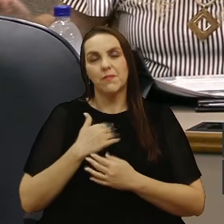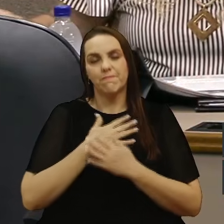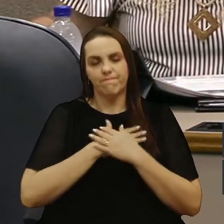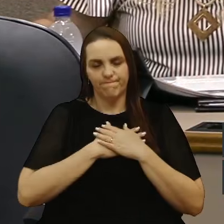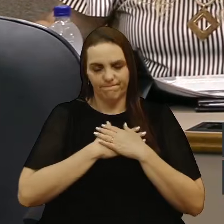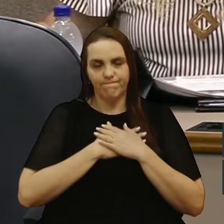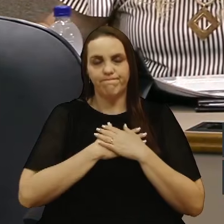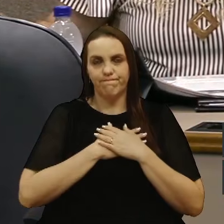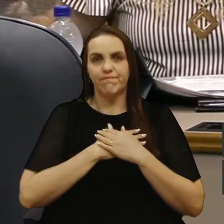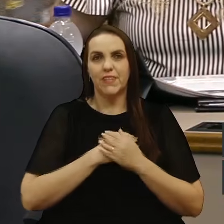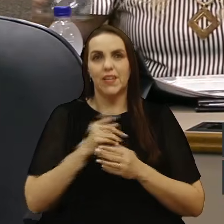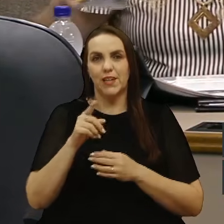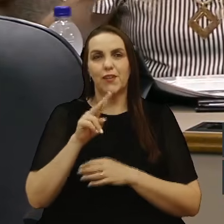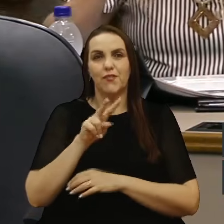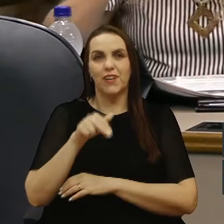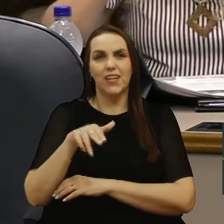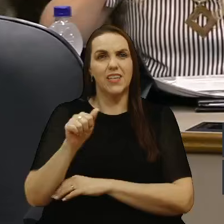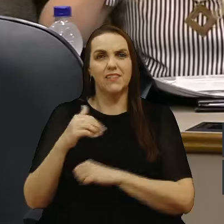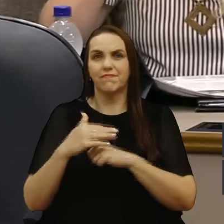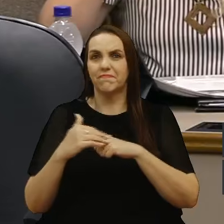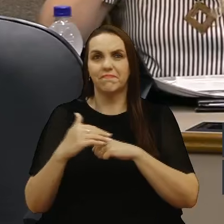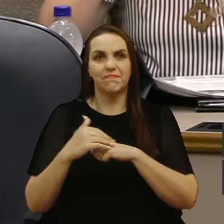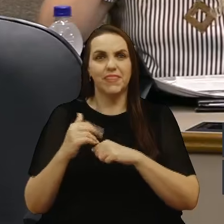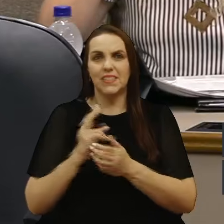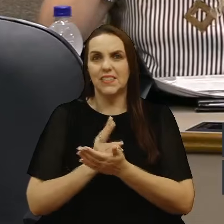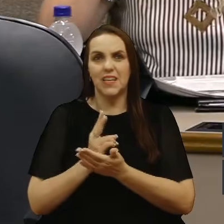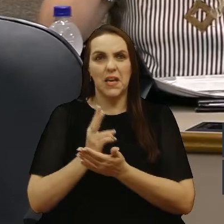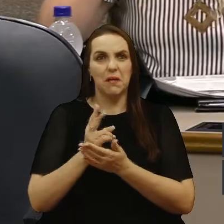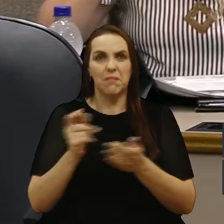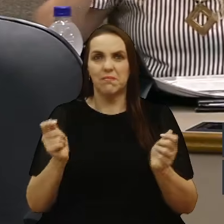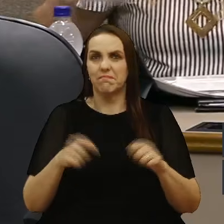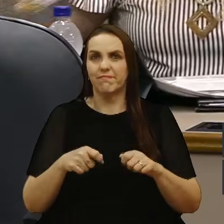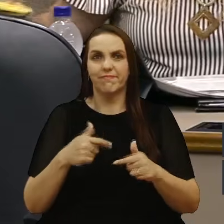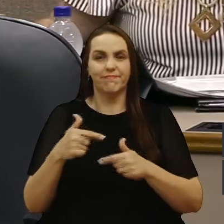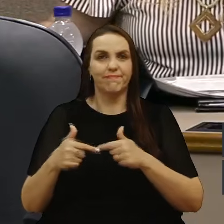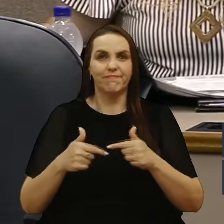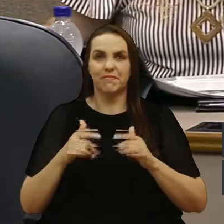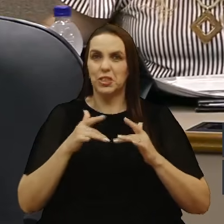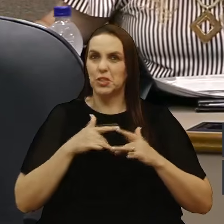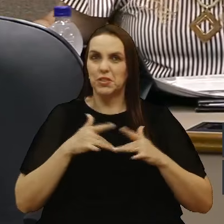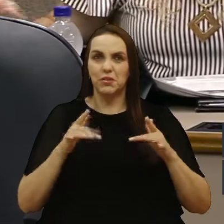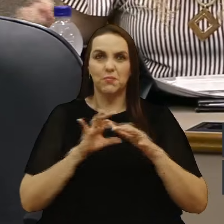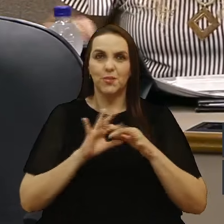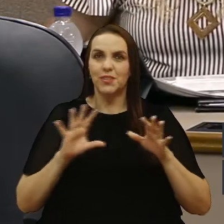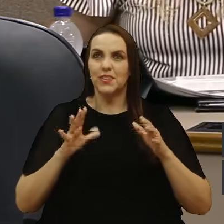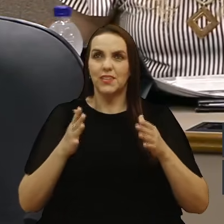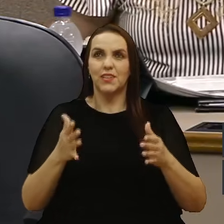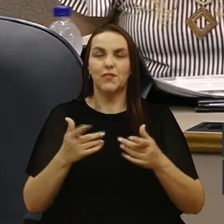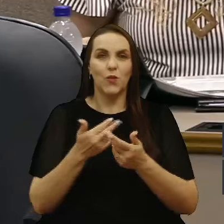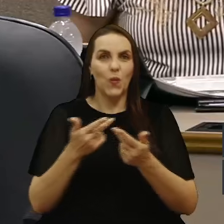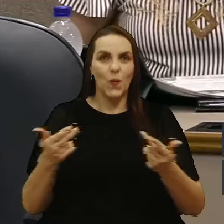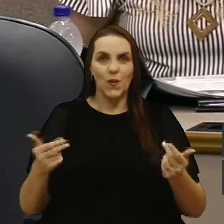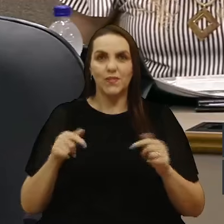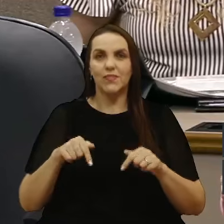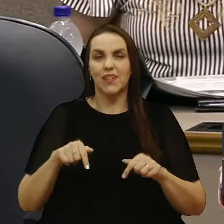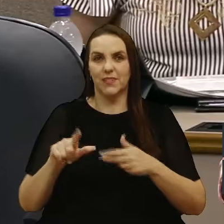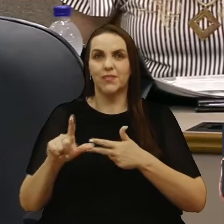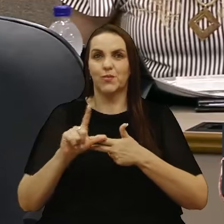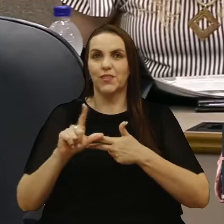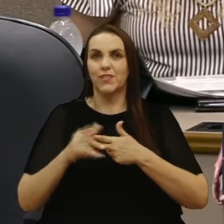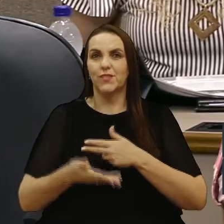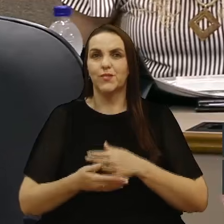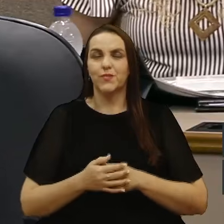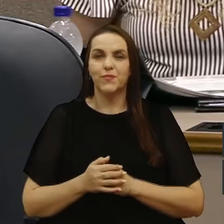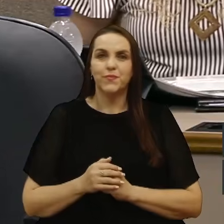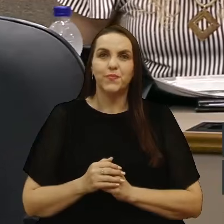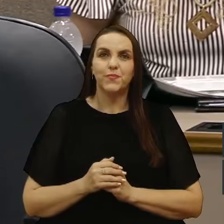sentimentos, a Vânia, sempre uma querida também, sempre competente, disponível para as questões aqui da nossa Casa Legislativa.